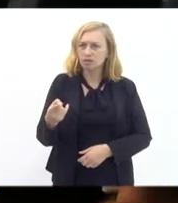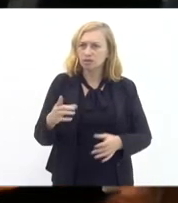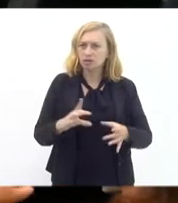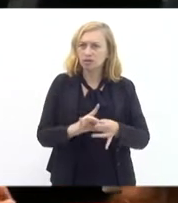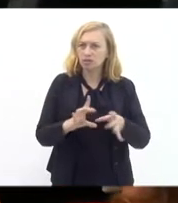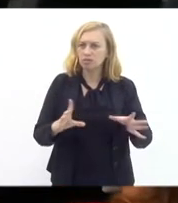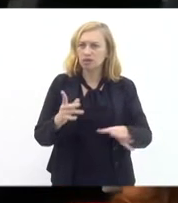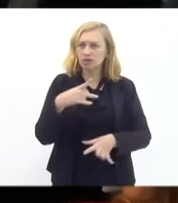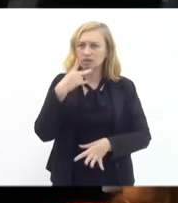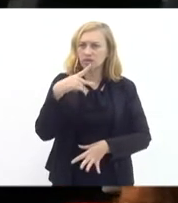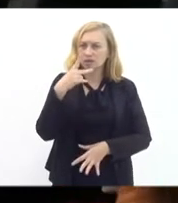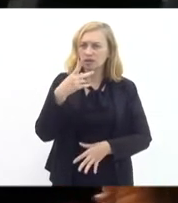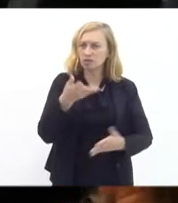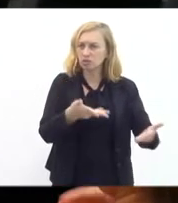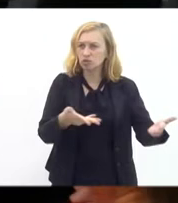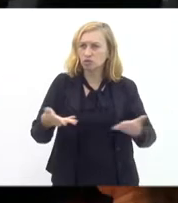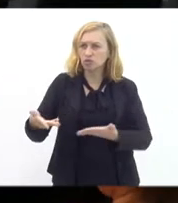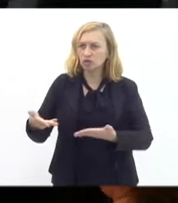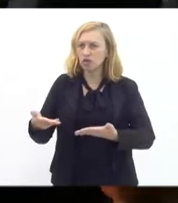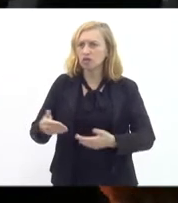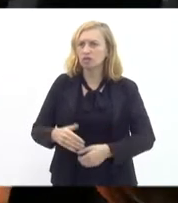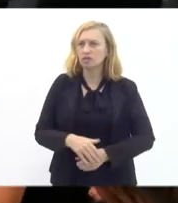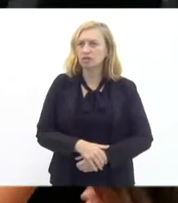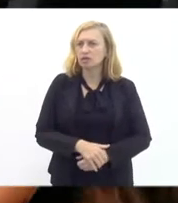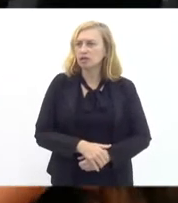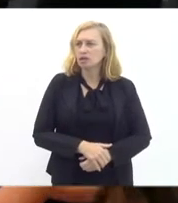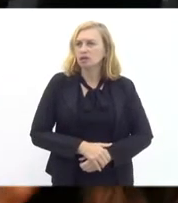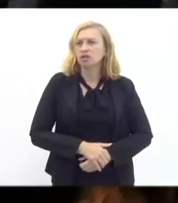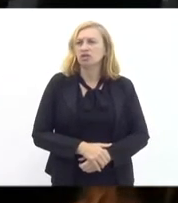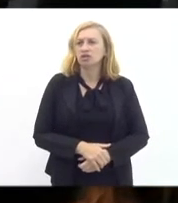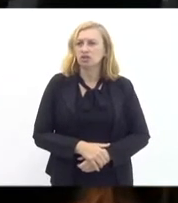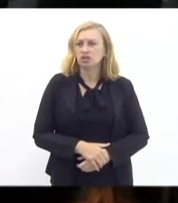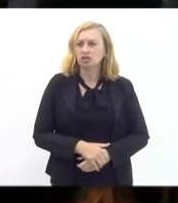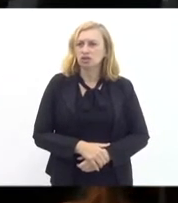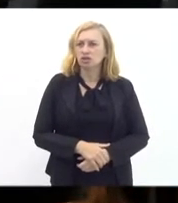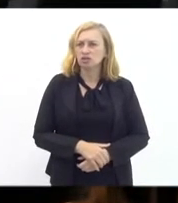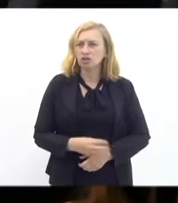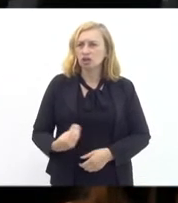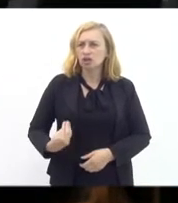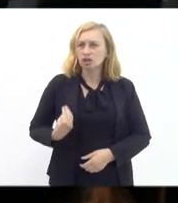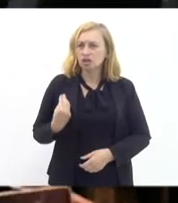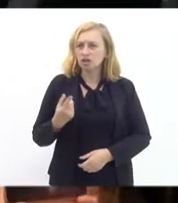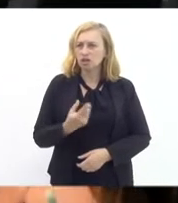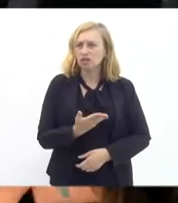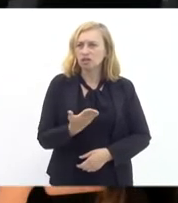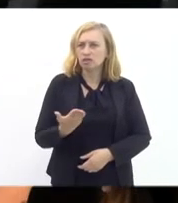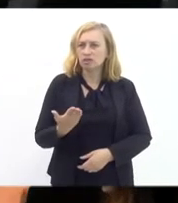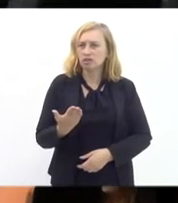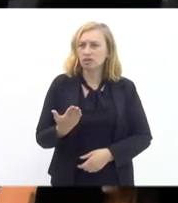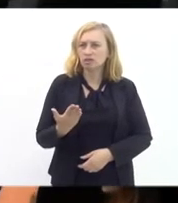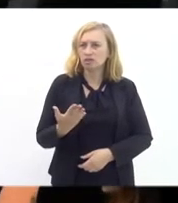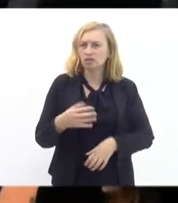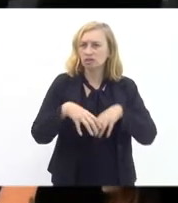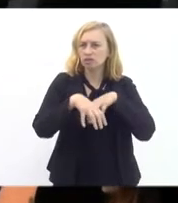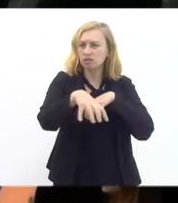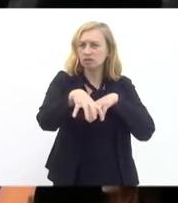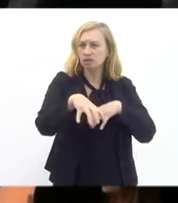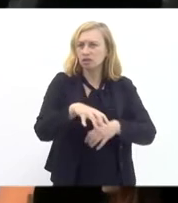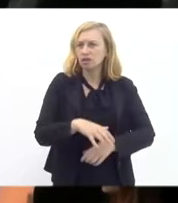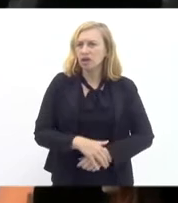para os convidados que estão aqui presencialmente. Vou intercalar junto com os que estão